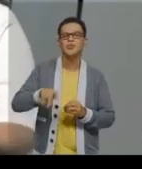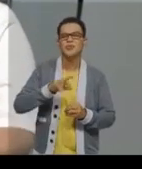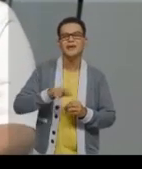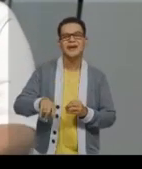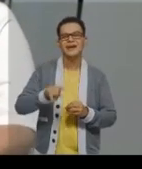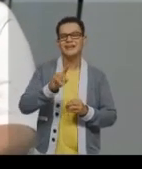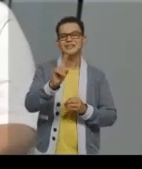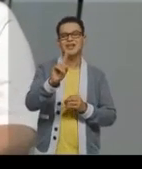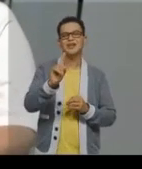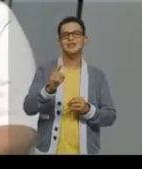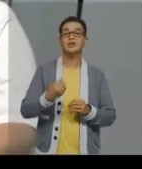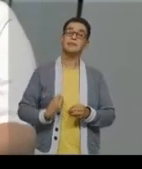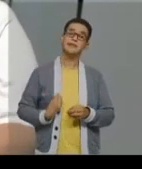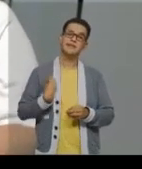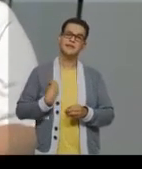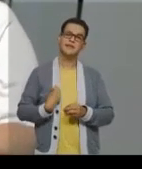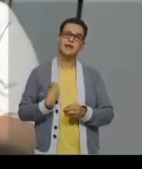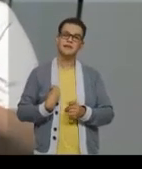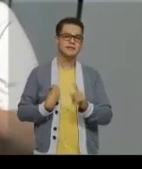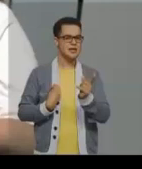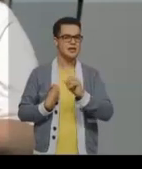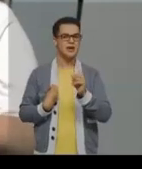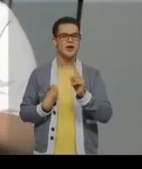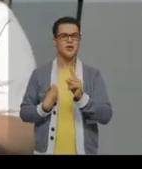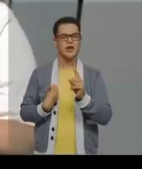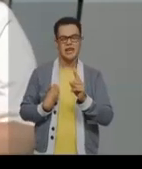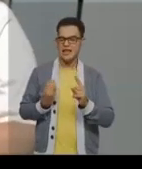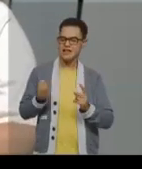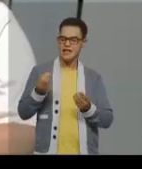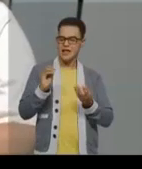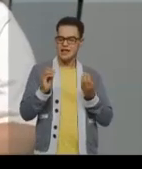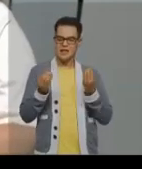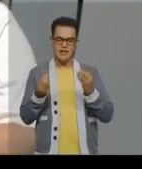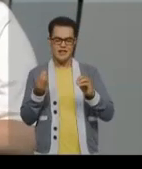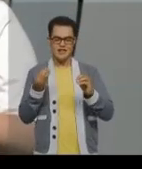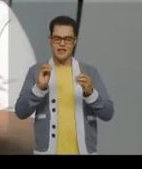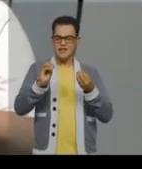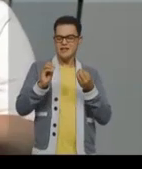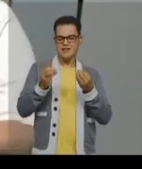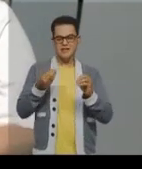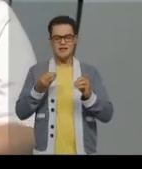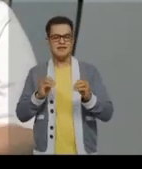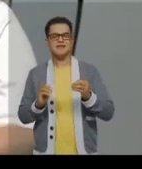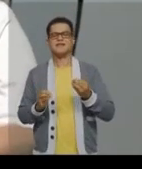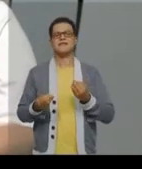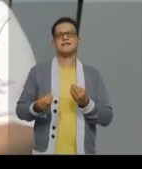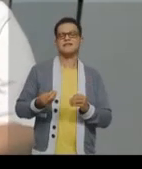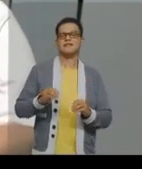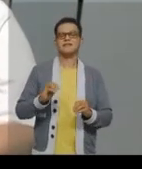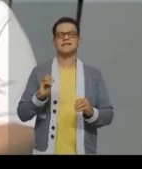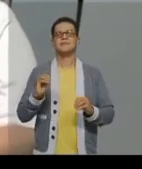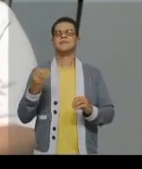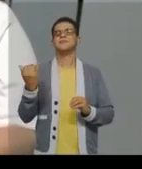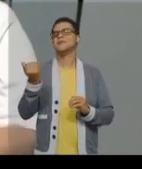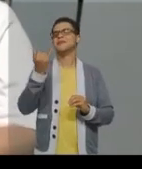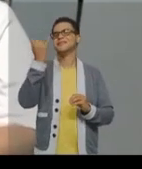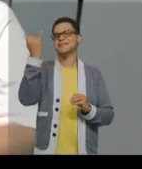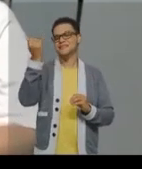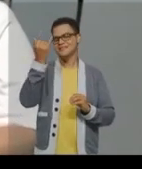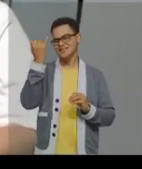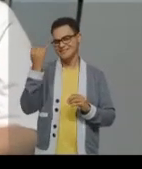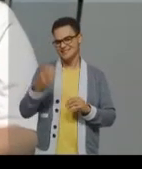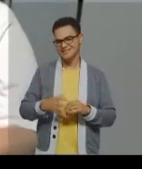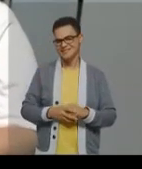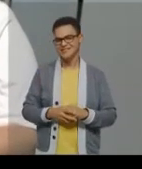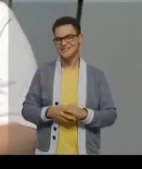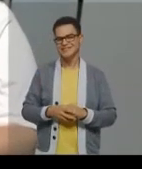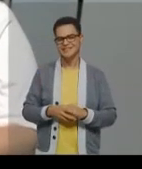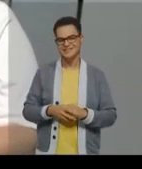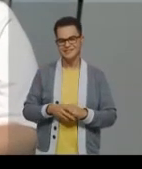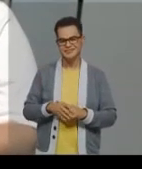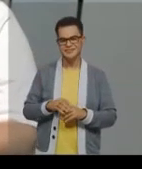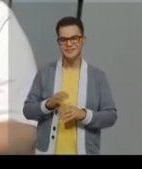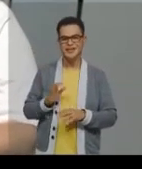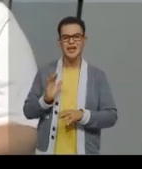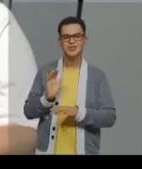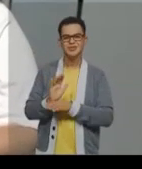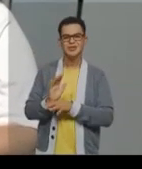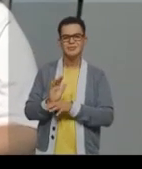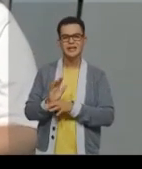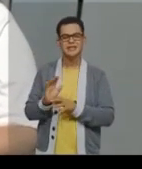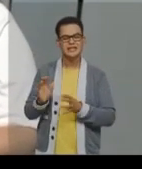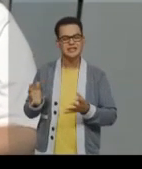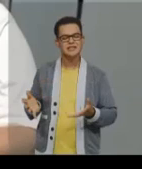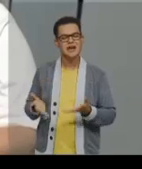de subsistência. Ele tem também essa dimensão simbólica que é muito importante e ajuda a atribuir sentido à vida